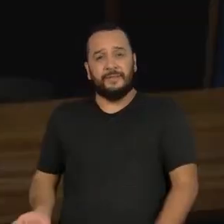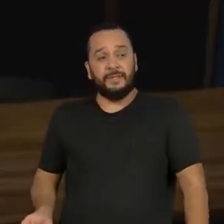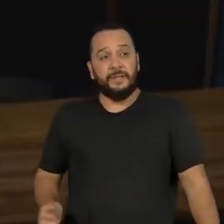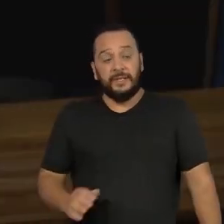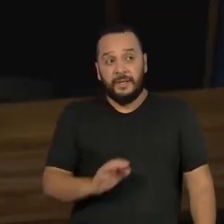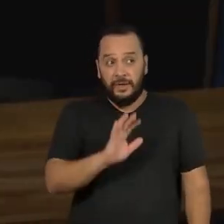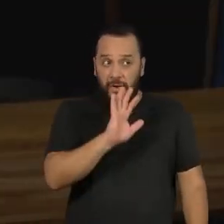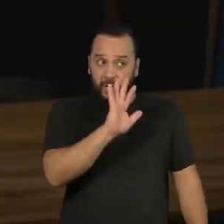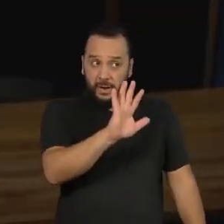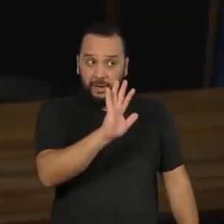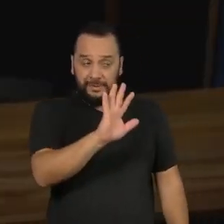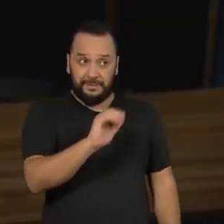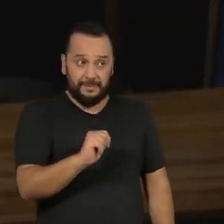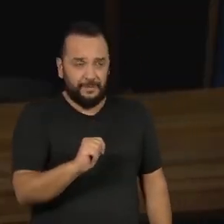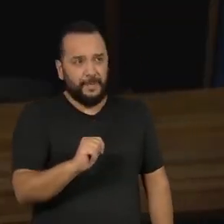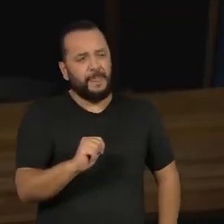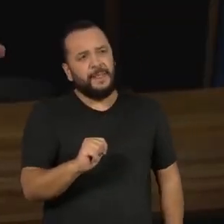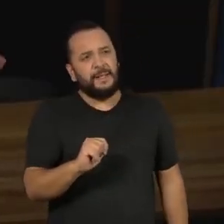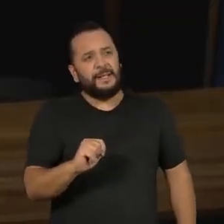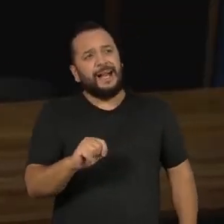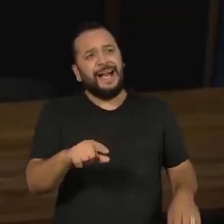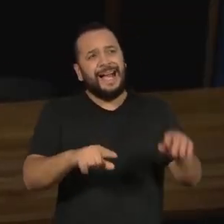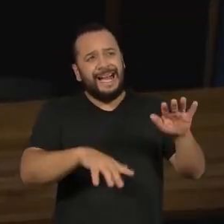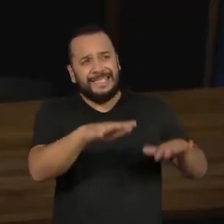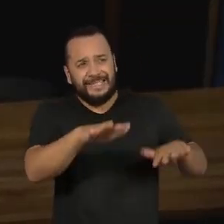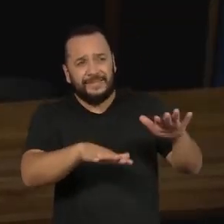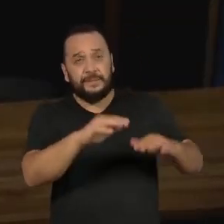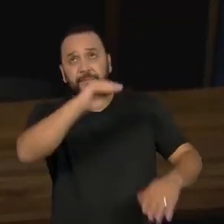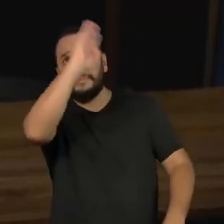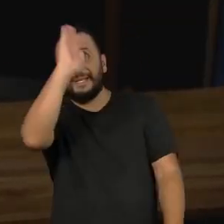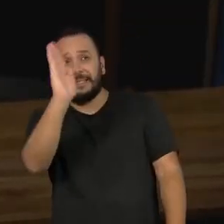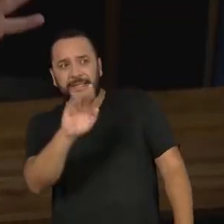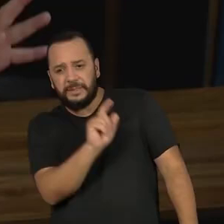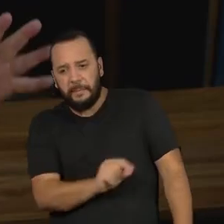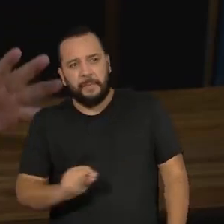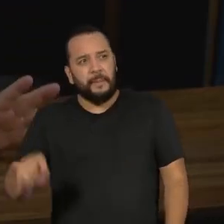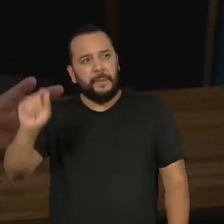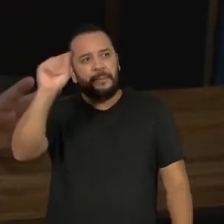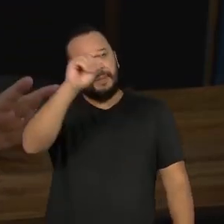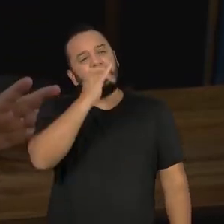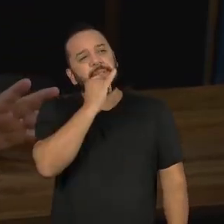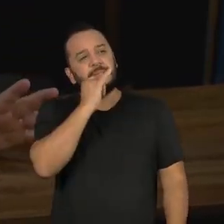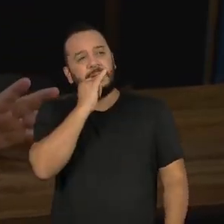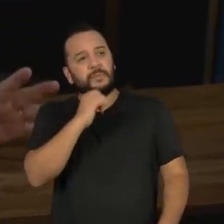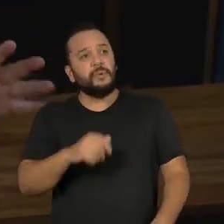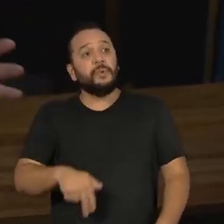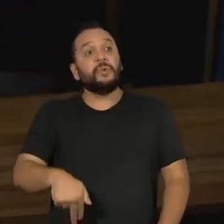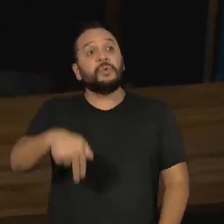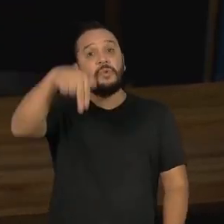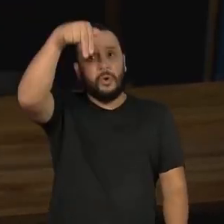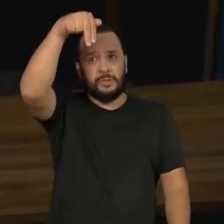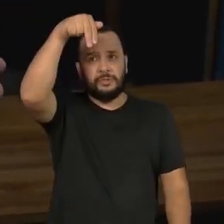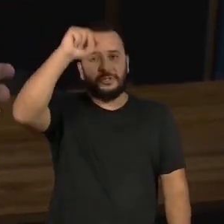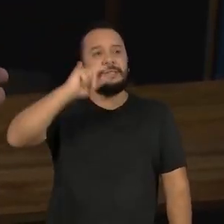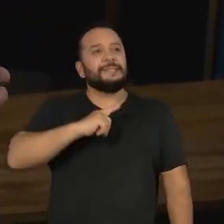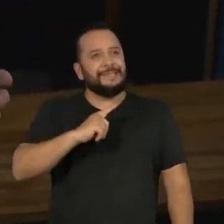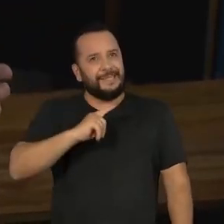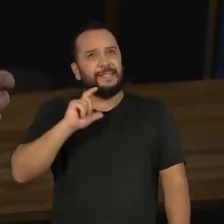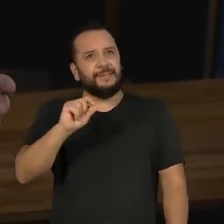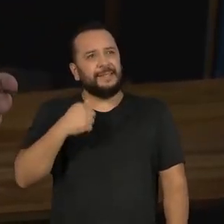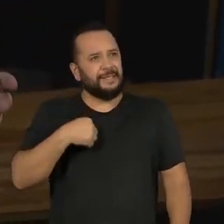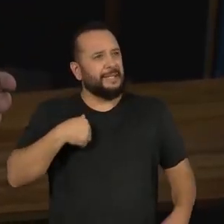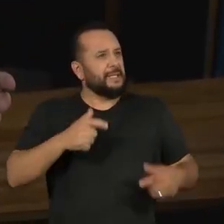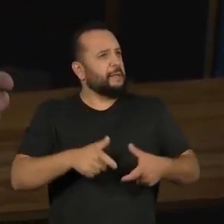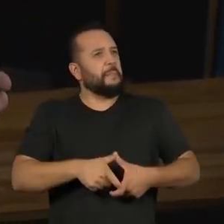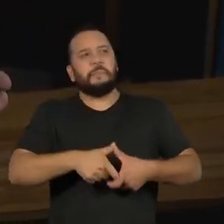me chamou atenção Inclusive a distribuição pelo Brasil né Eu percebo que no norte por exemplo é bastante